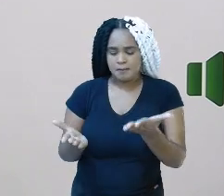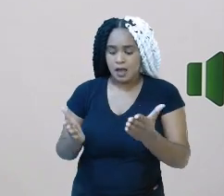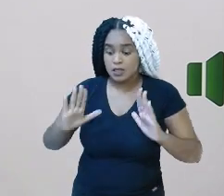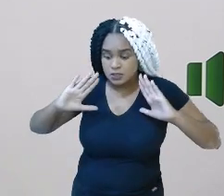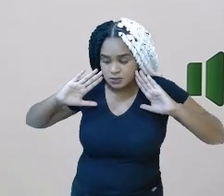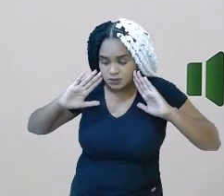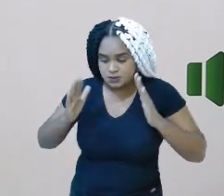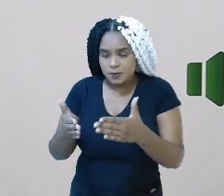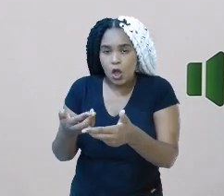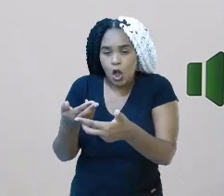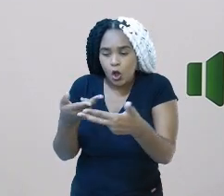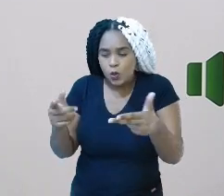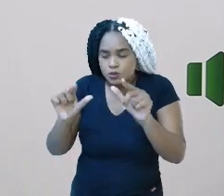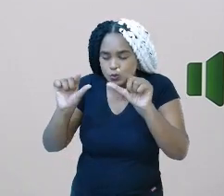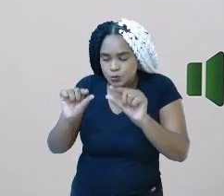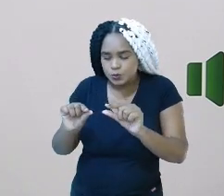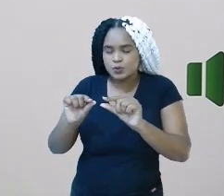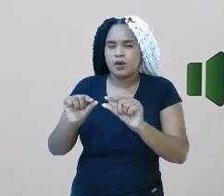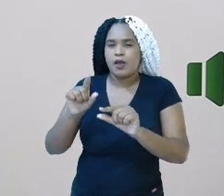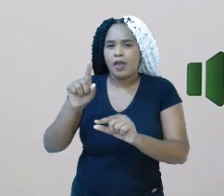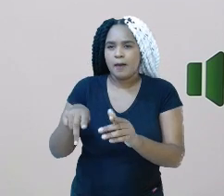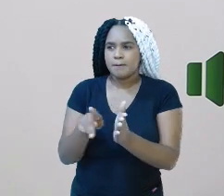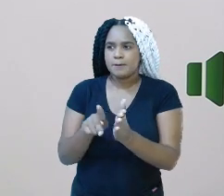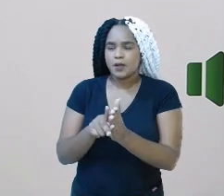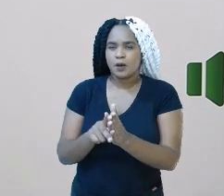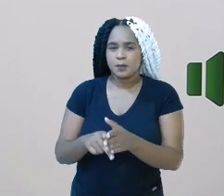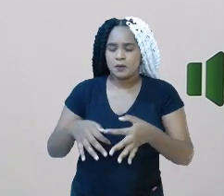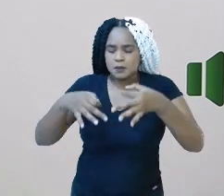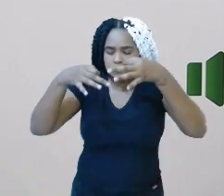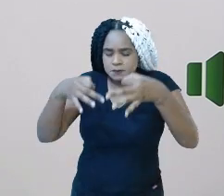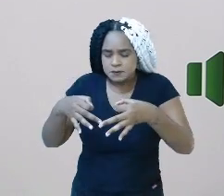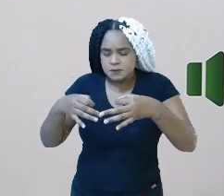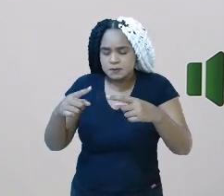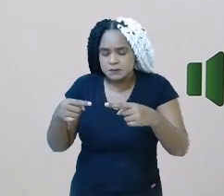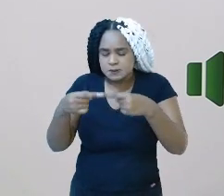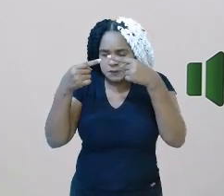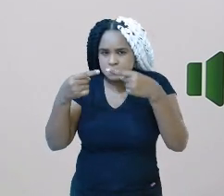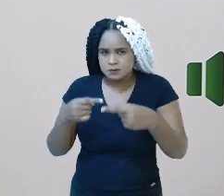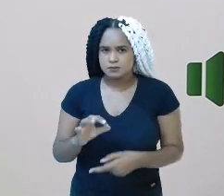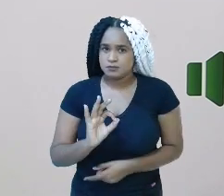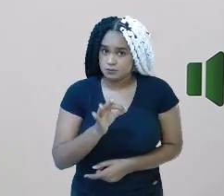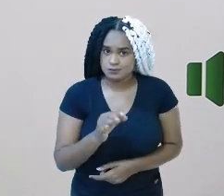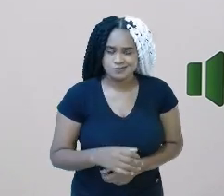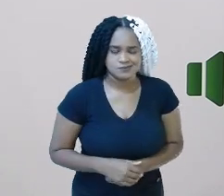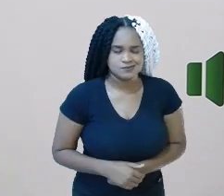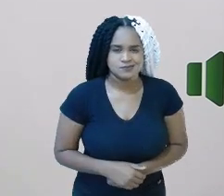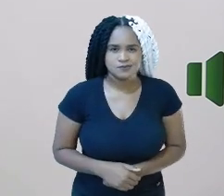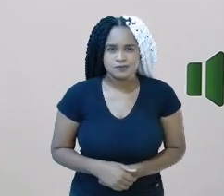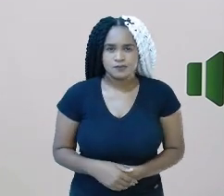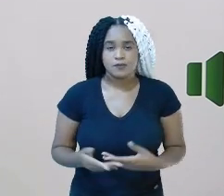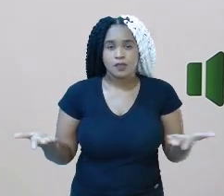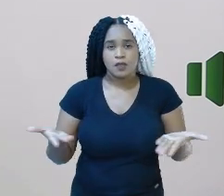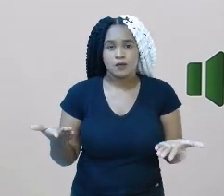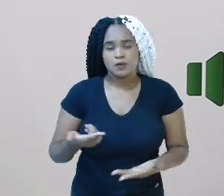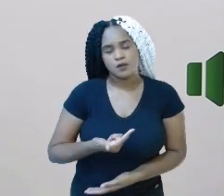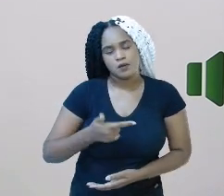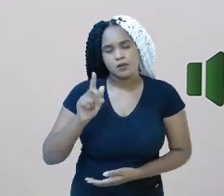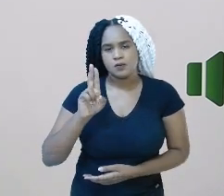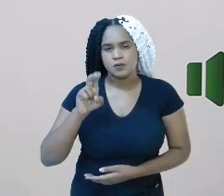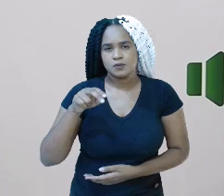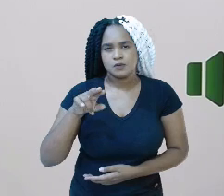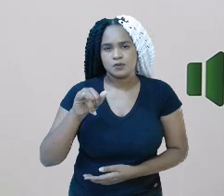Nesse caso, seria uma balança de precisão, beleza? Vamos para outra unidade de